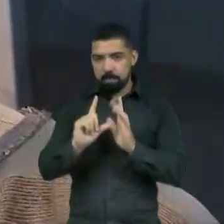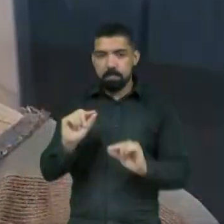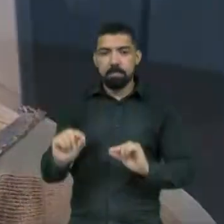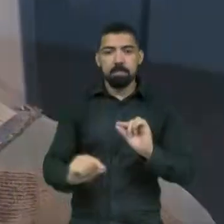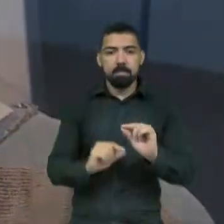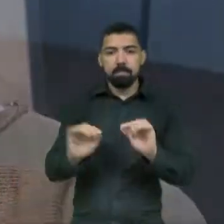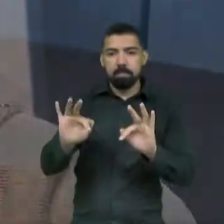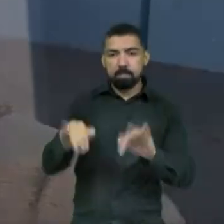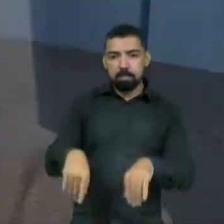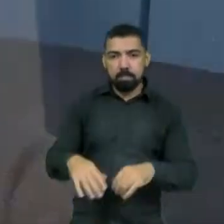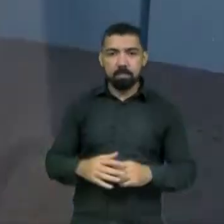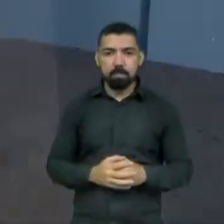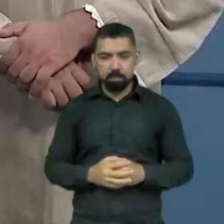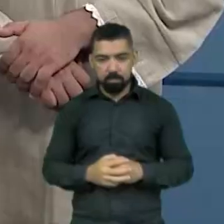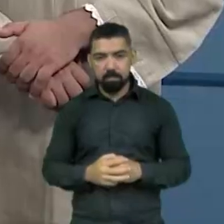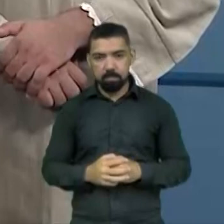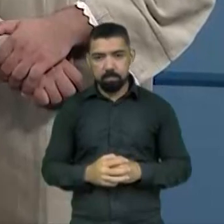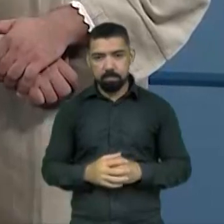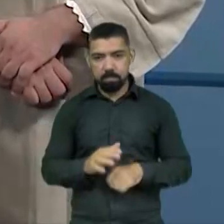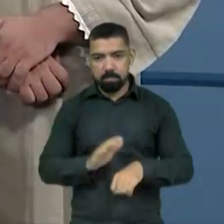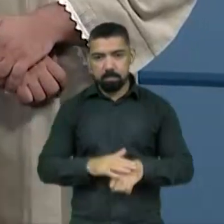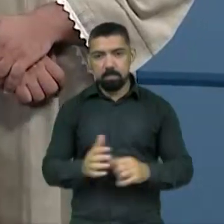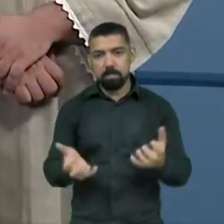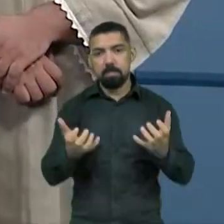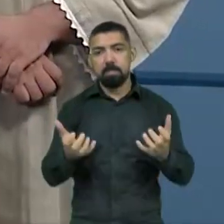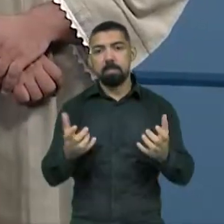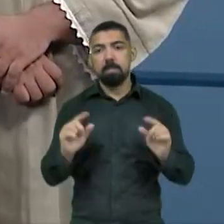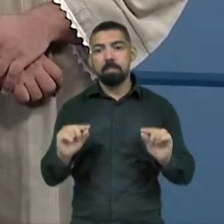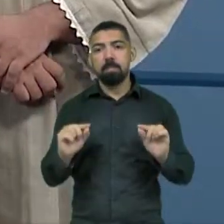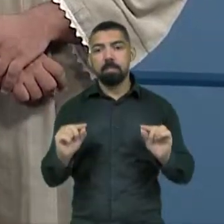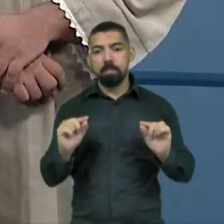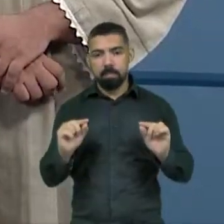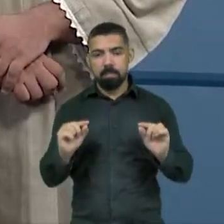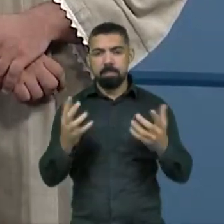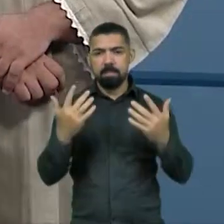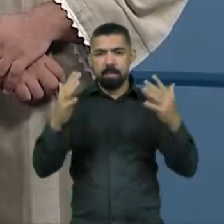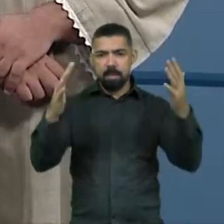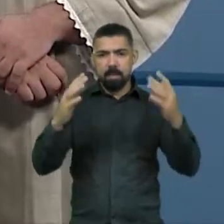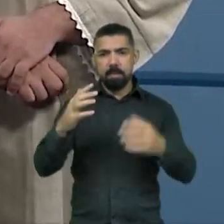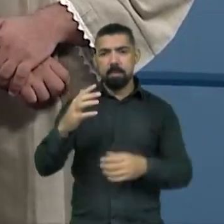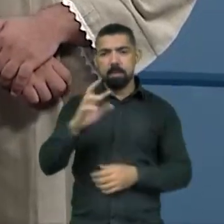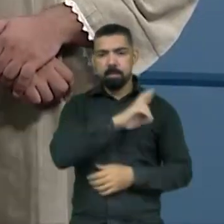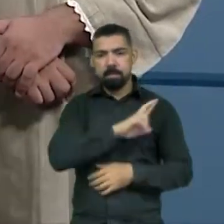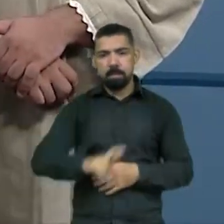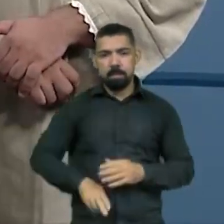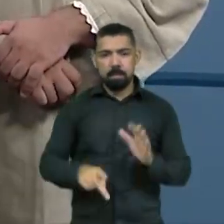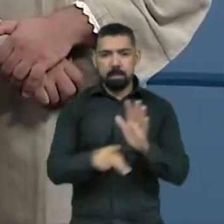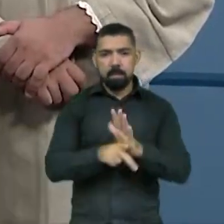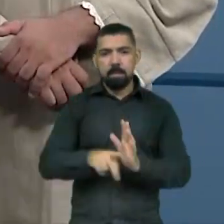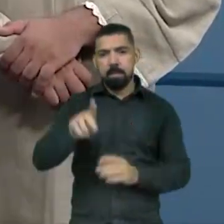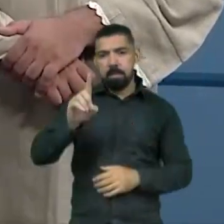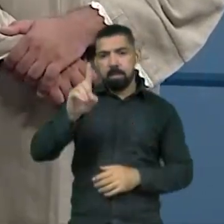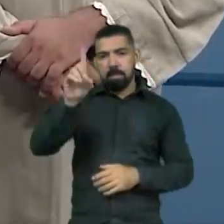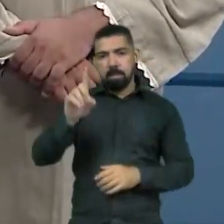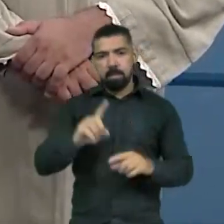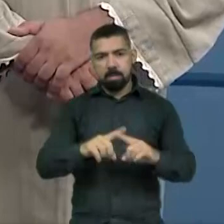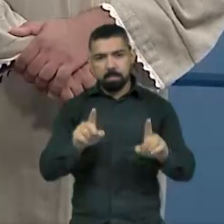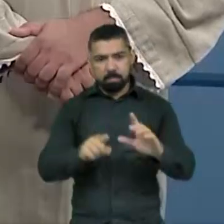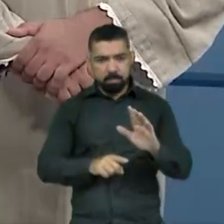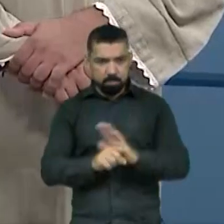perfeita? Aquela que será celebrada no Reino de Deus. Mas como